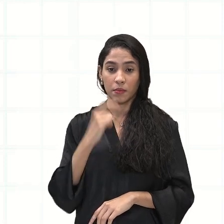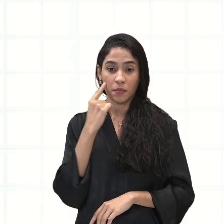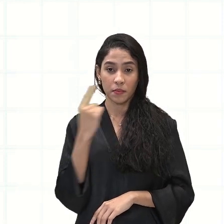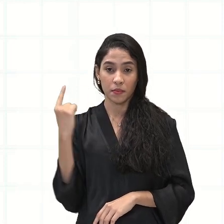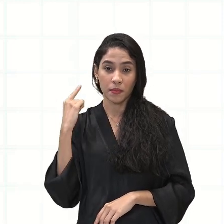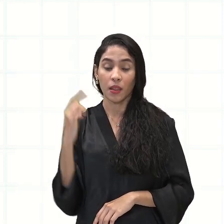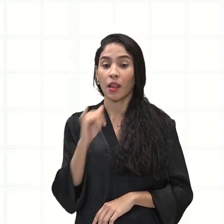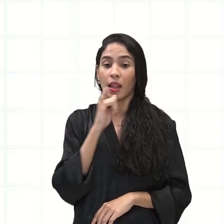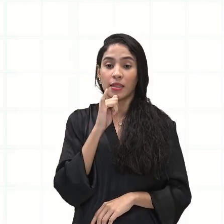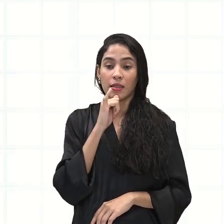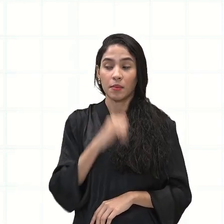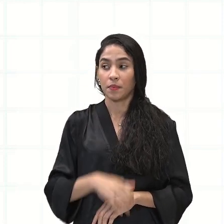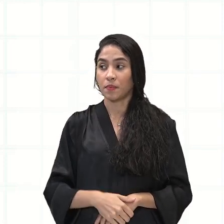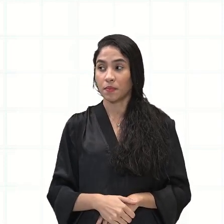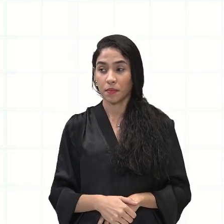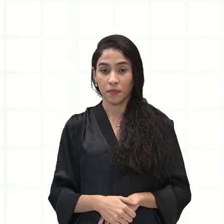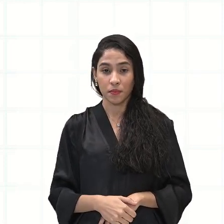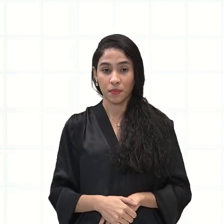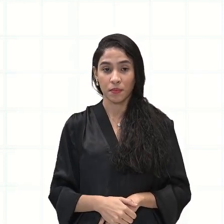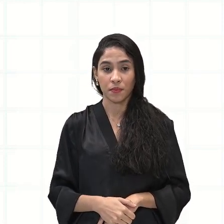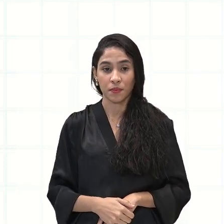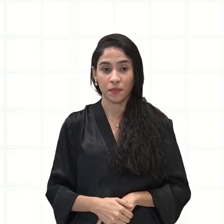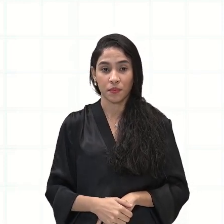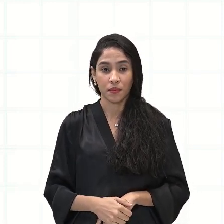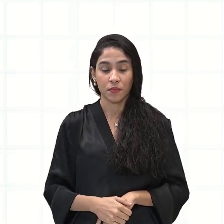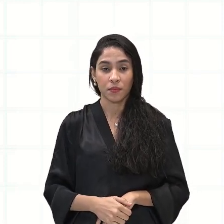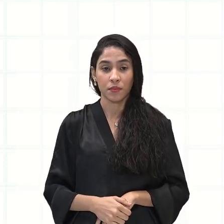o exemplo de apóstrofe.